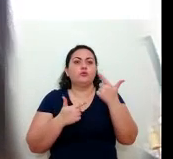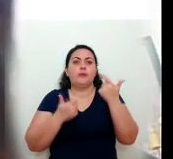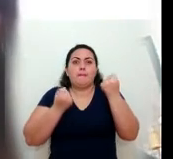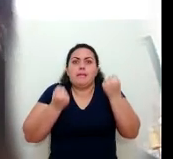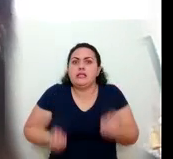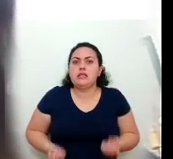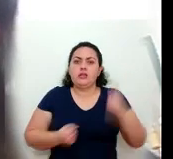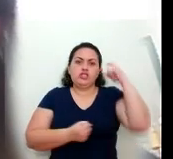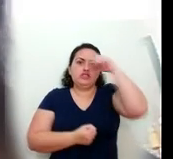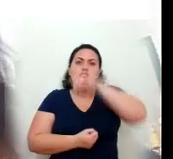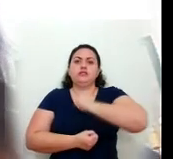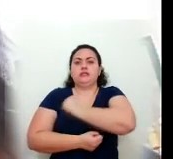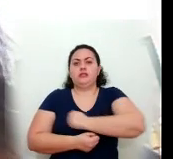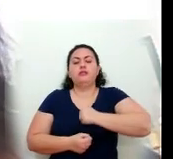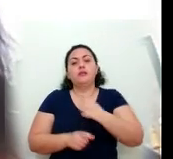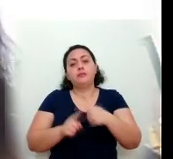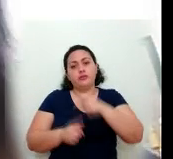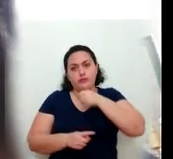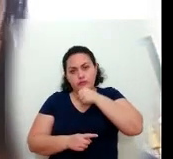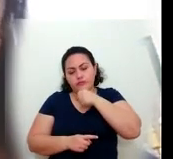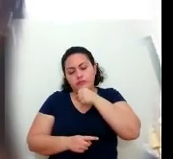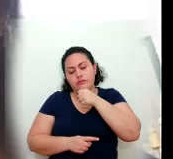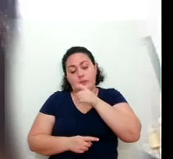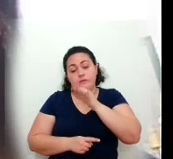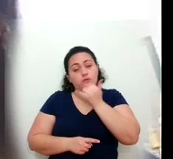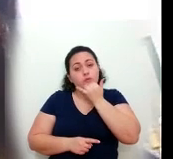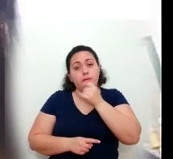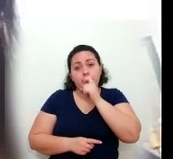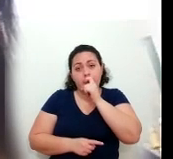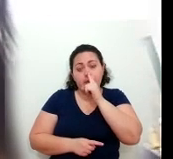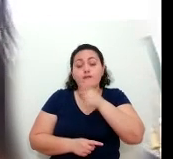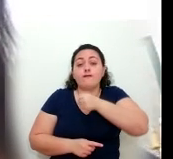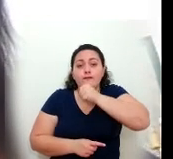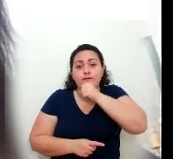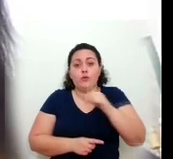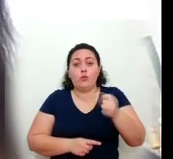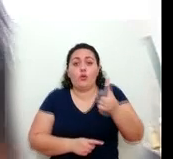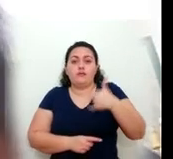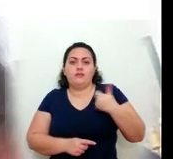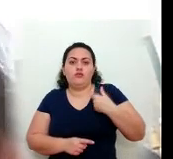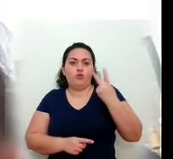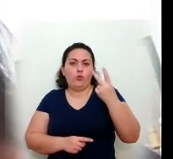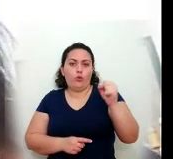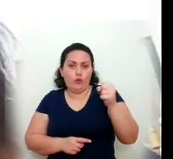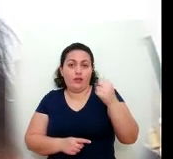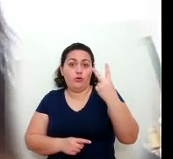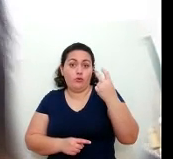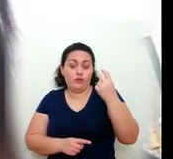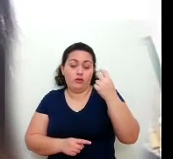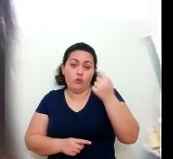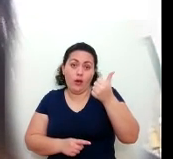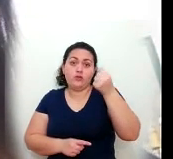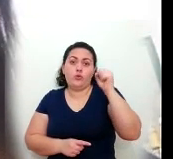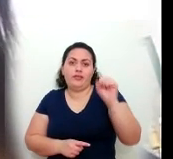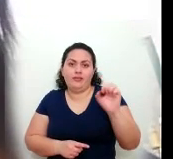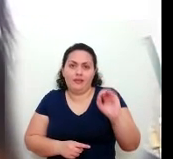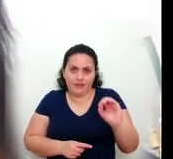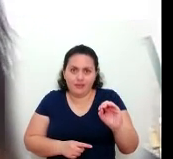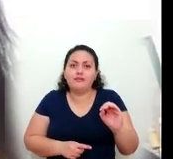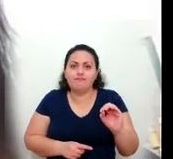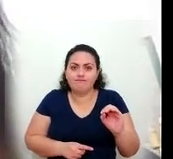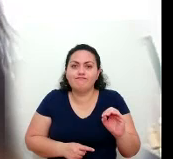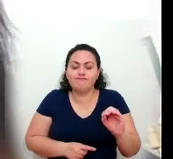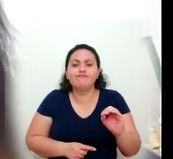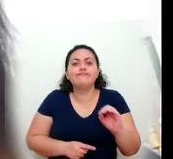difícil, né? Eles têm quase 80 anos, então não tá muito fácil também, estão longe dos netos todos, né? Então tem um